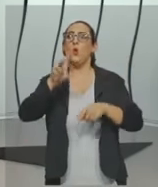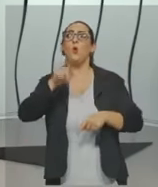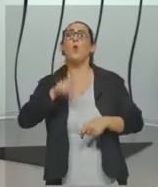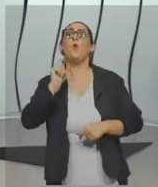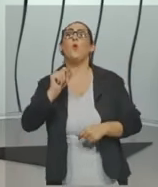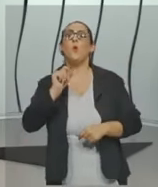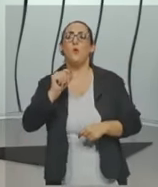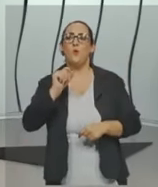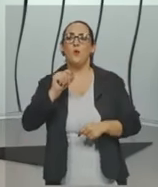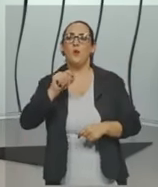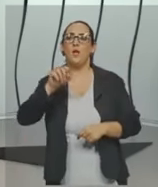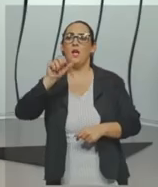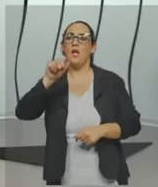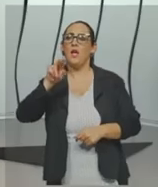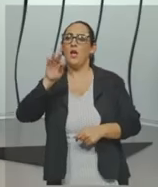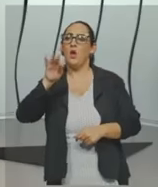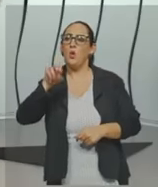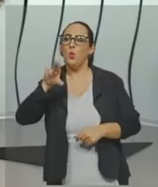ok?